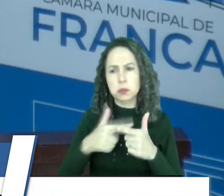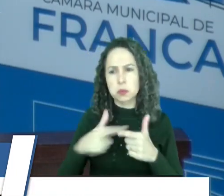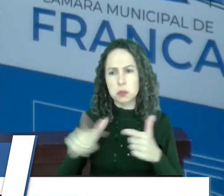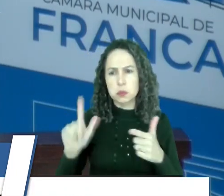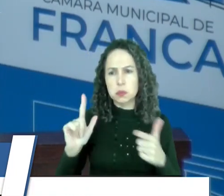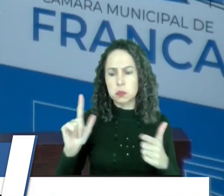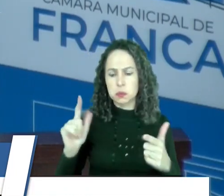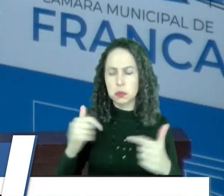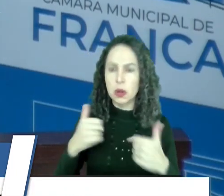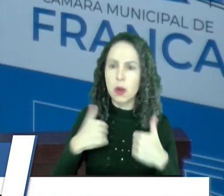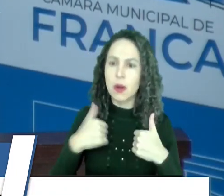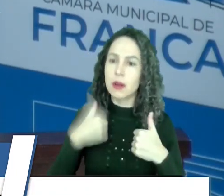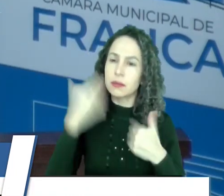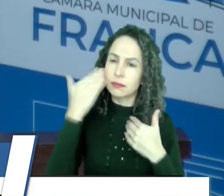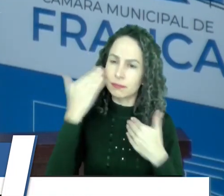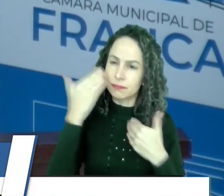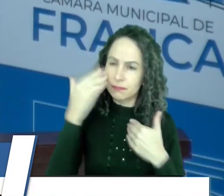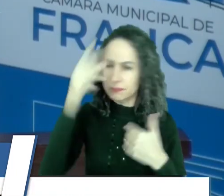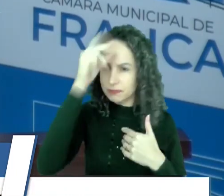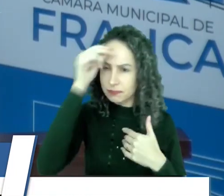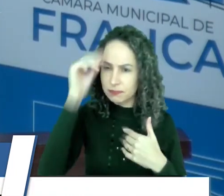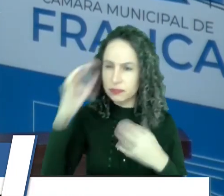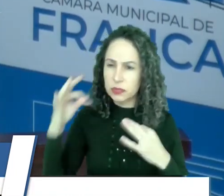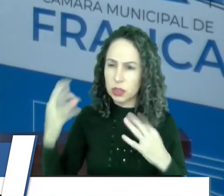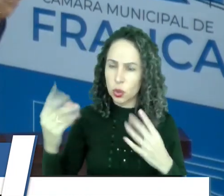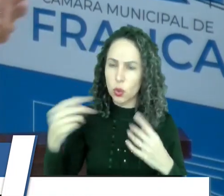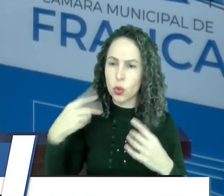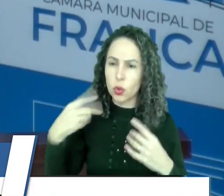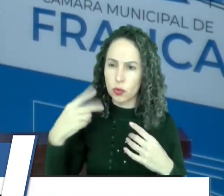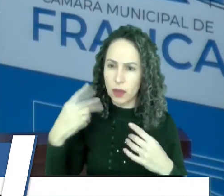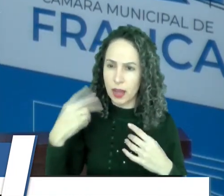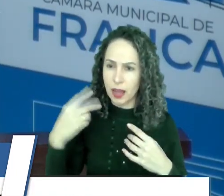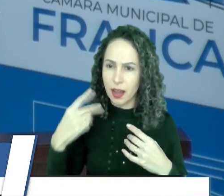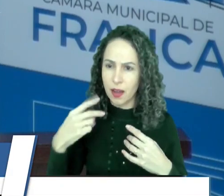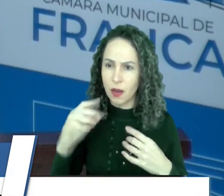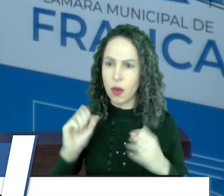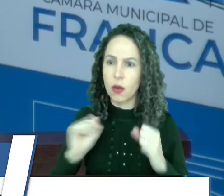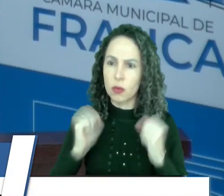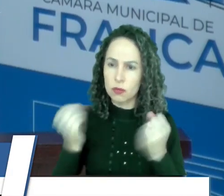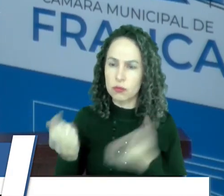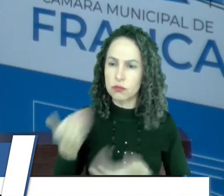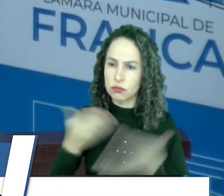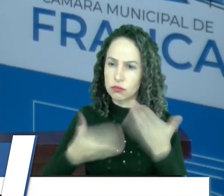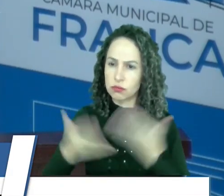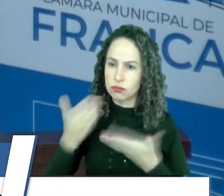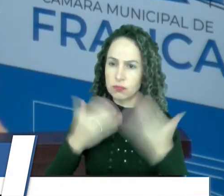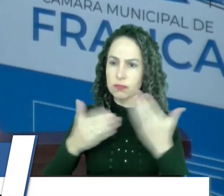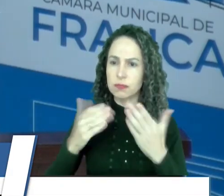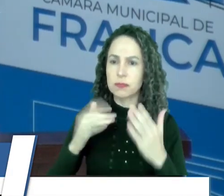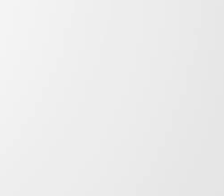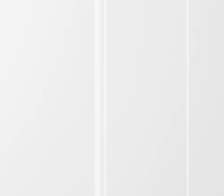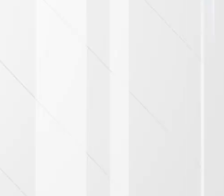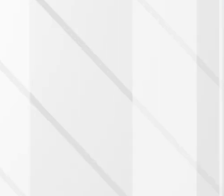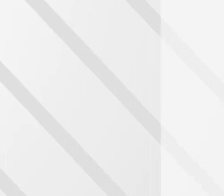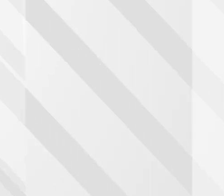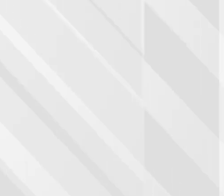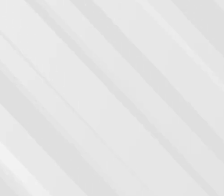meus agradecimentos ao prefeito e a todos os vereadores que se envolveram, né, nessa grande conquista. Muito obrigado.